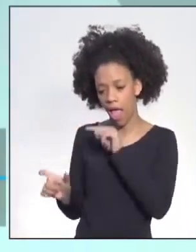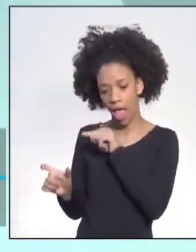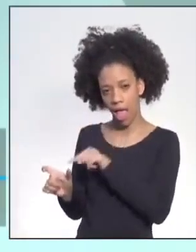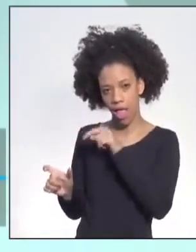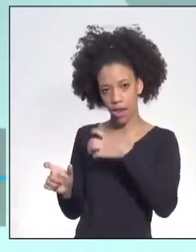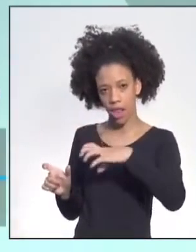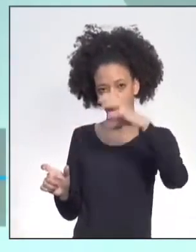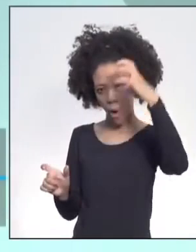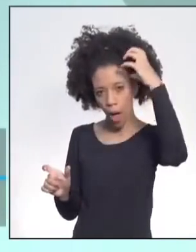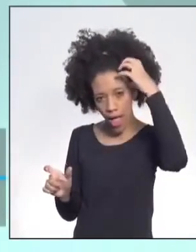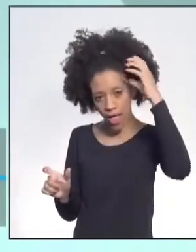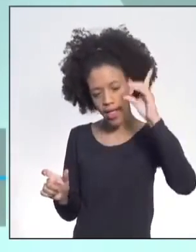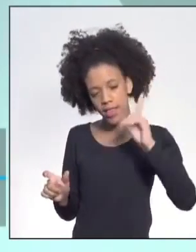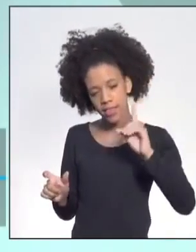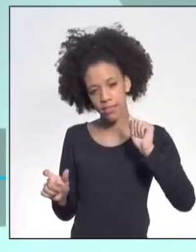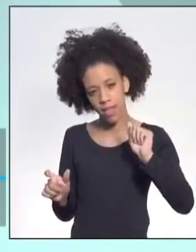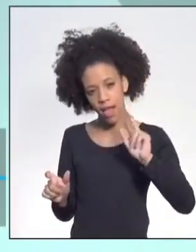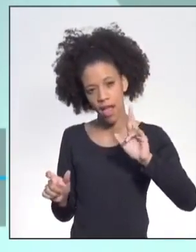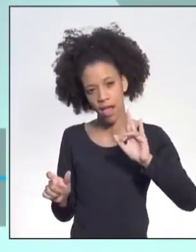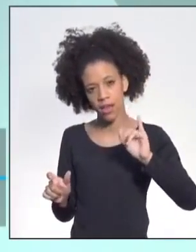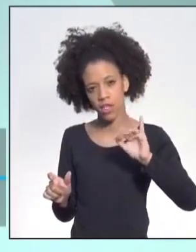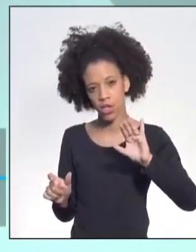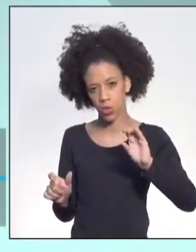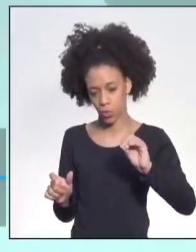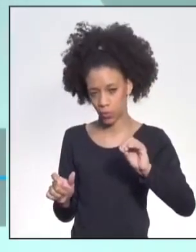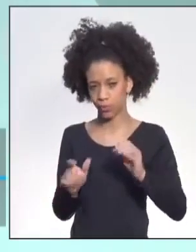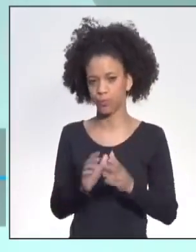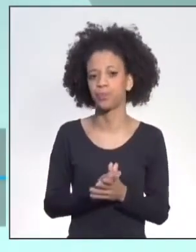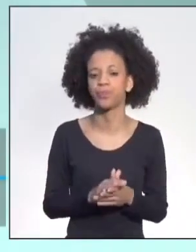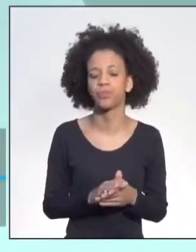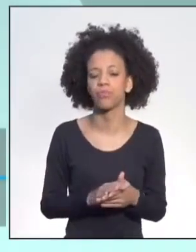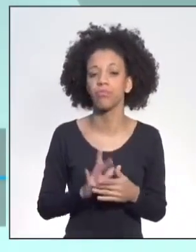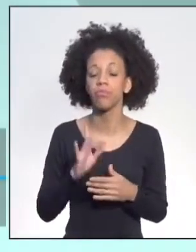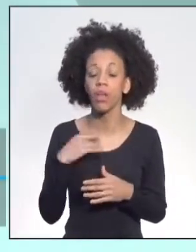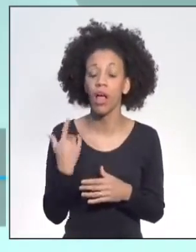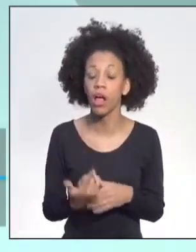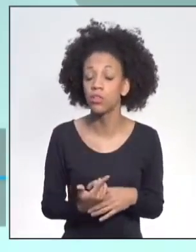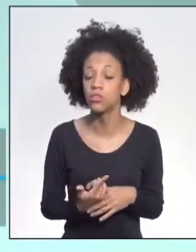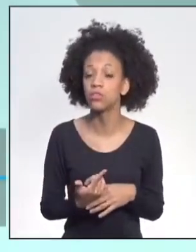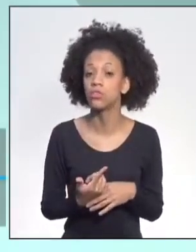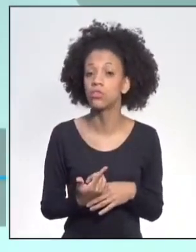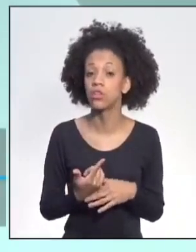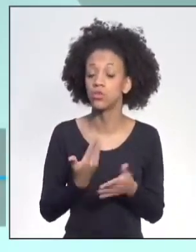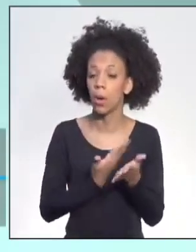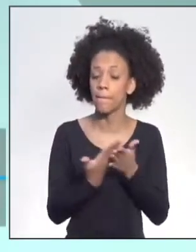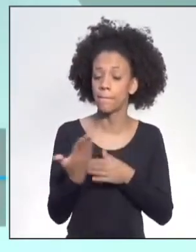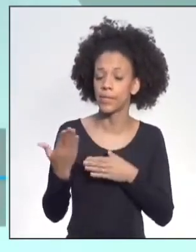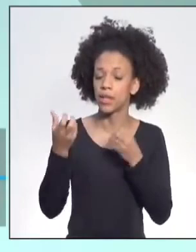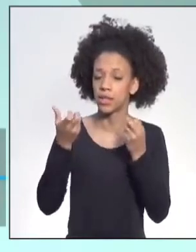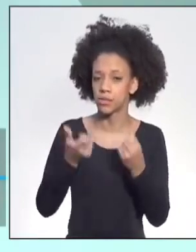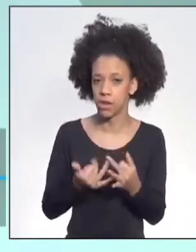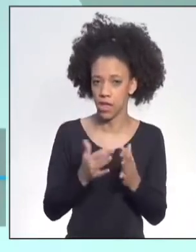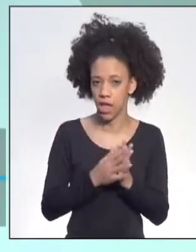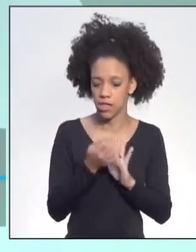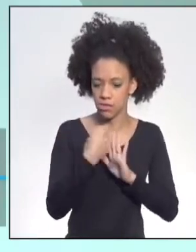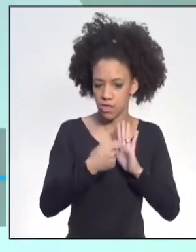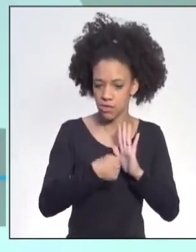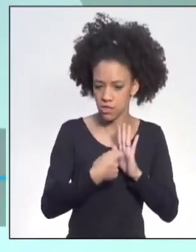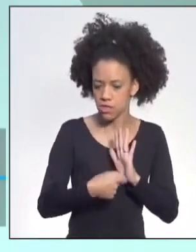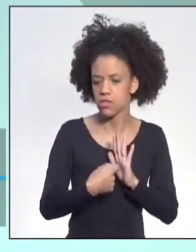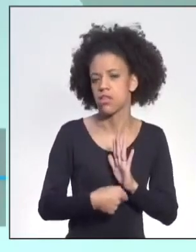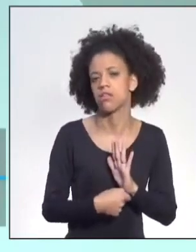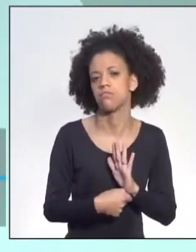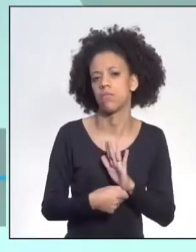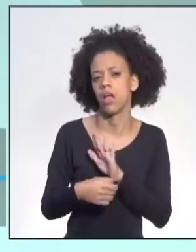Então, aqui, retomando, nós vamos começar a falar sobre a origem da escrita e as formas de registros das